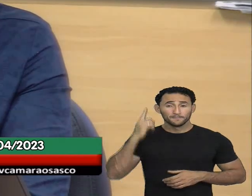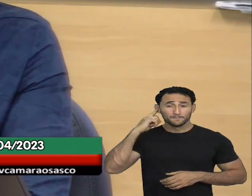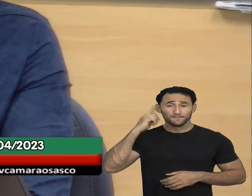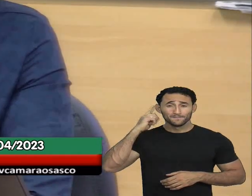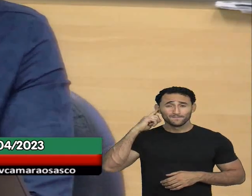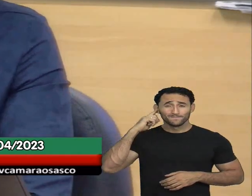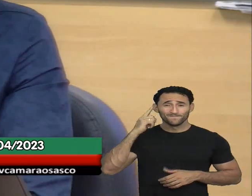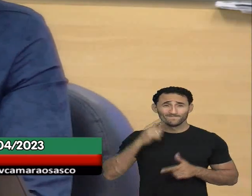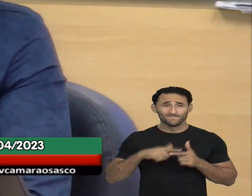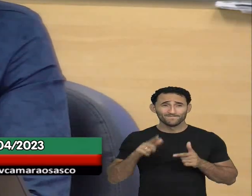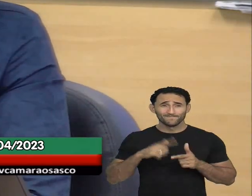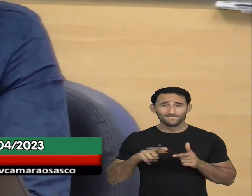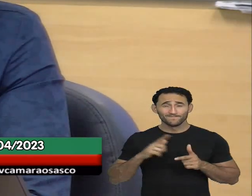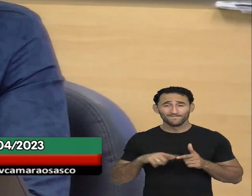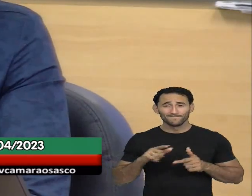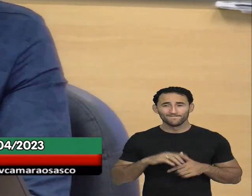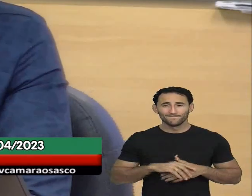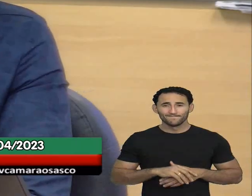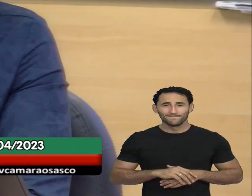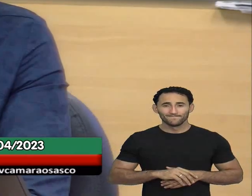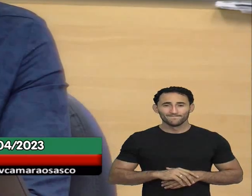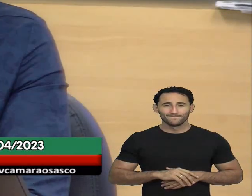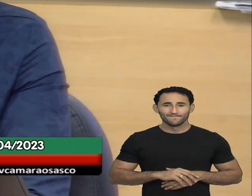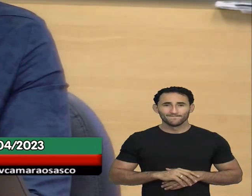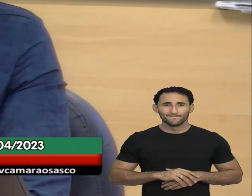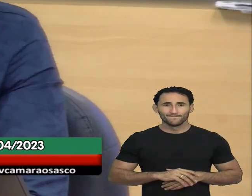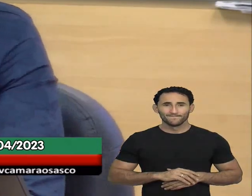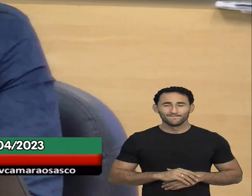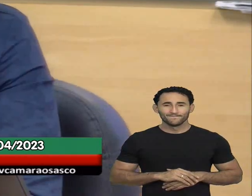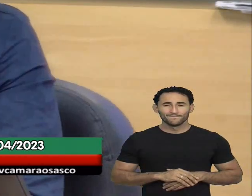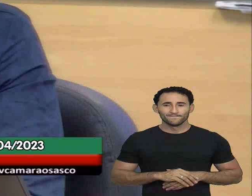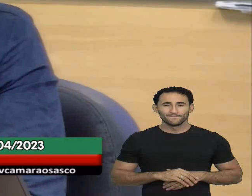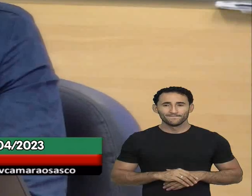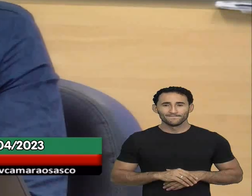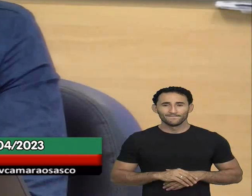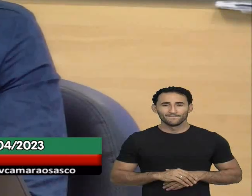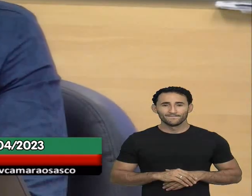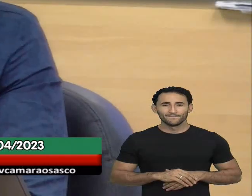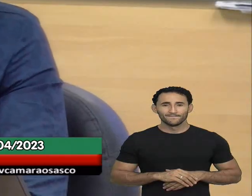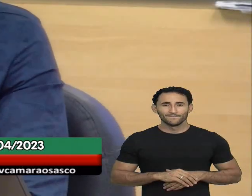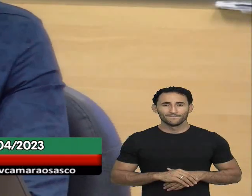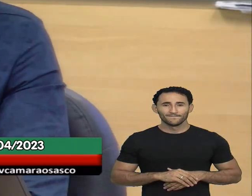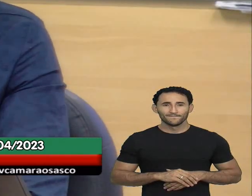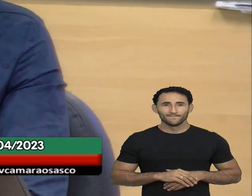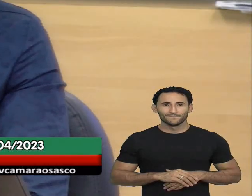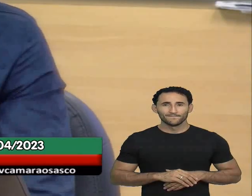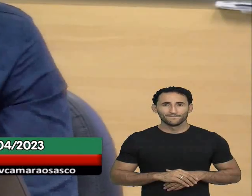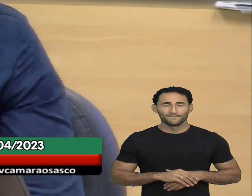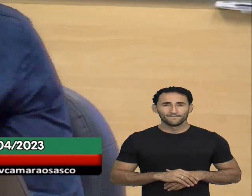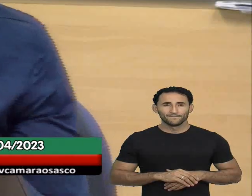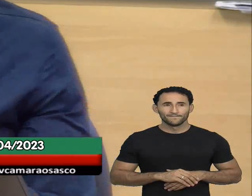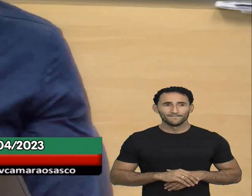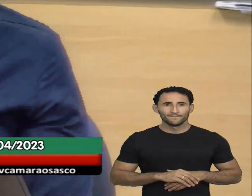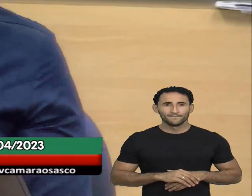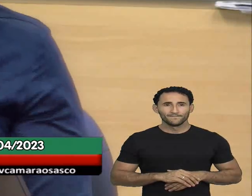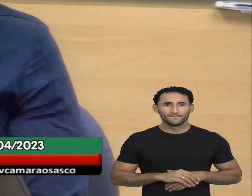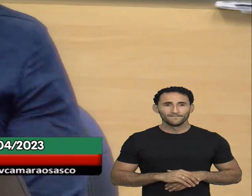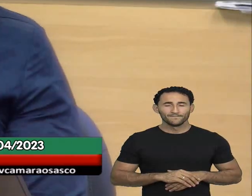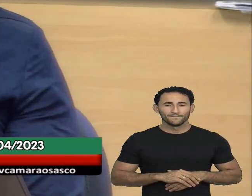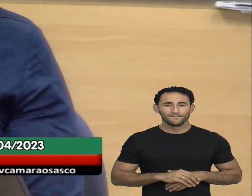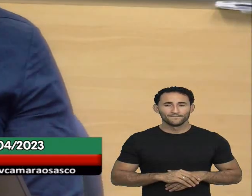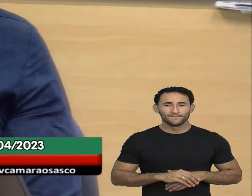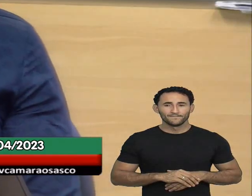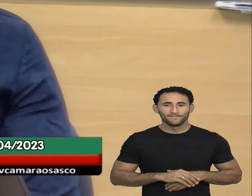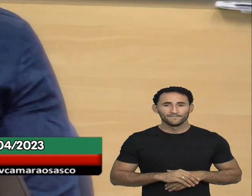hospital? Então, ele sempre vai vir ou de algum PS do município, né, ou de alguma UPA. Como que ele chegou nesse PS